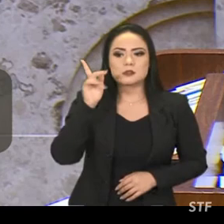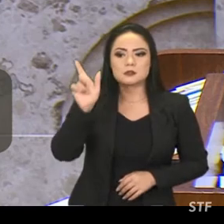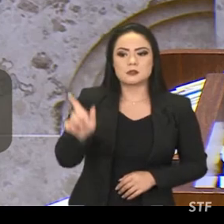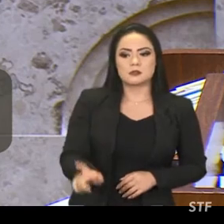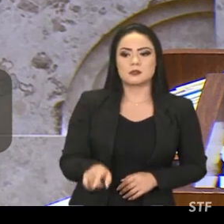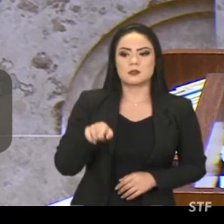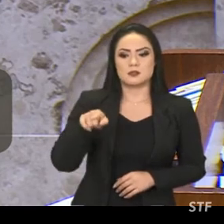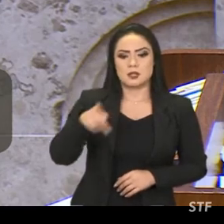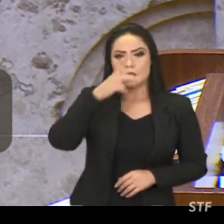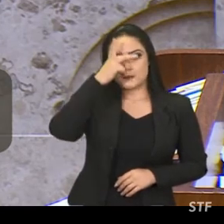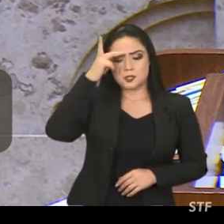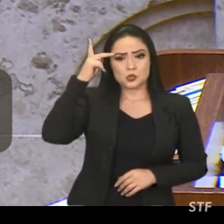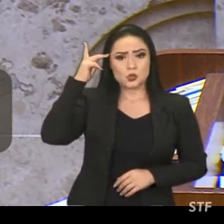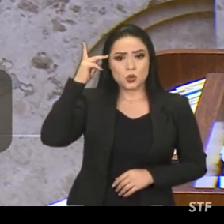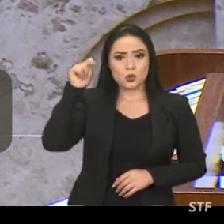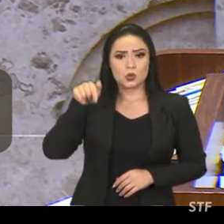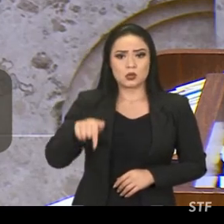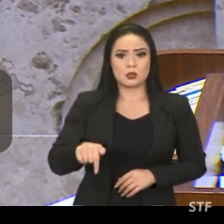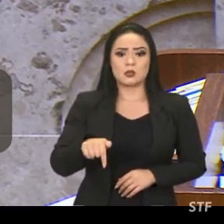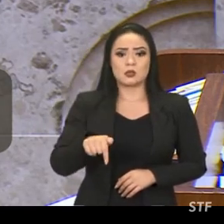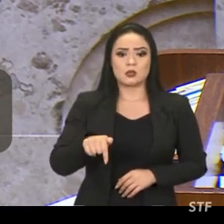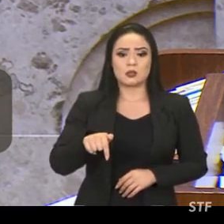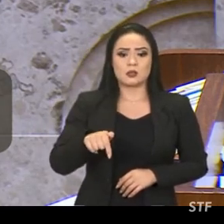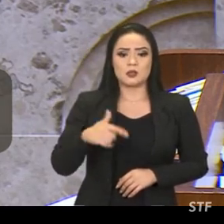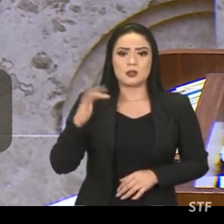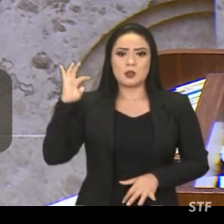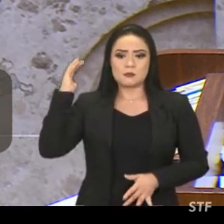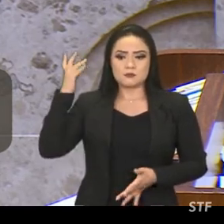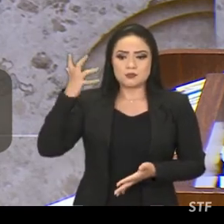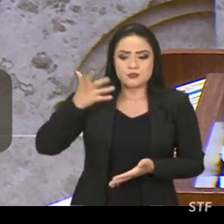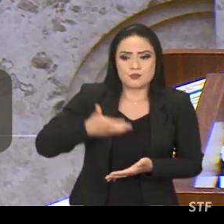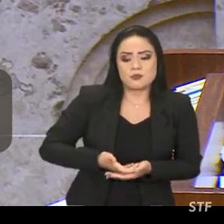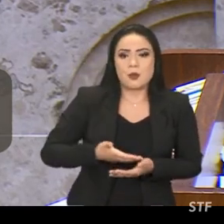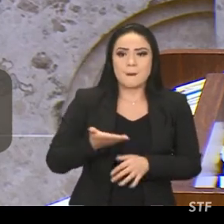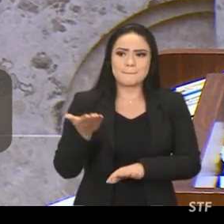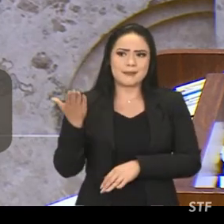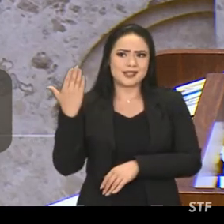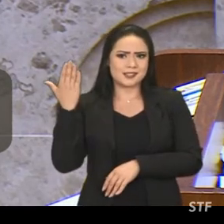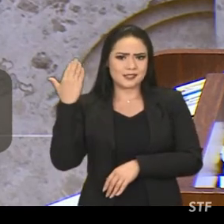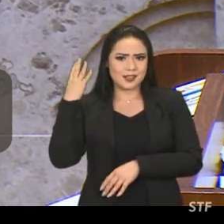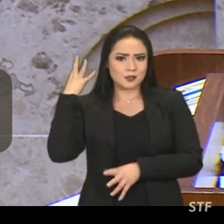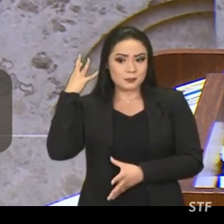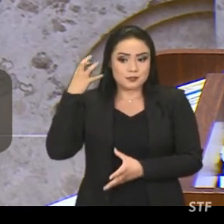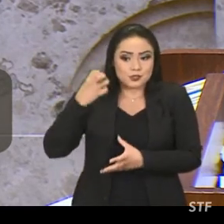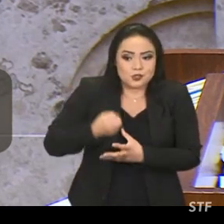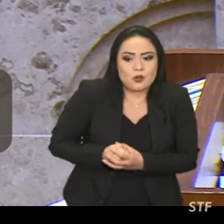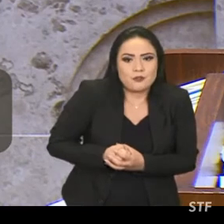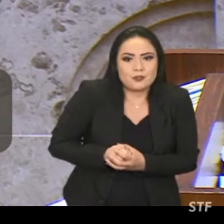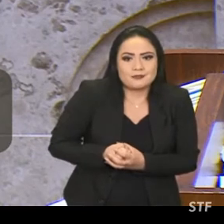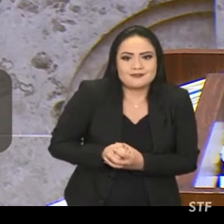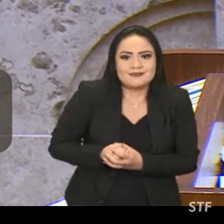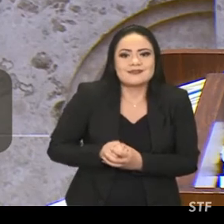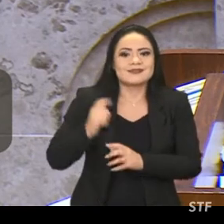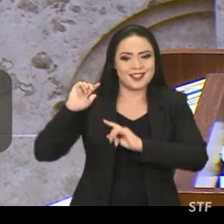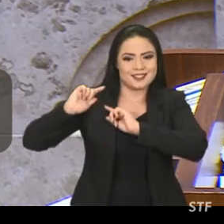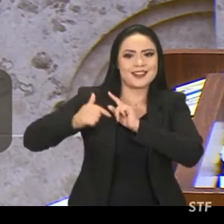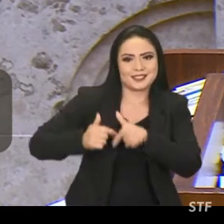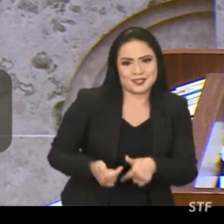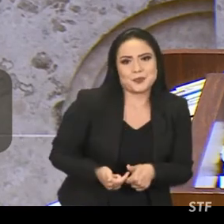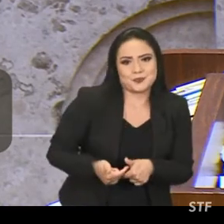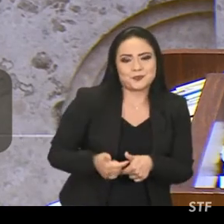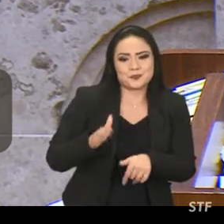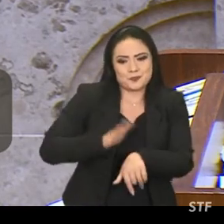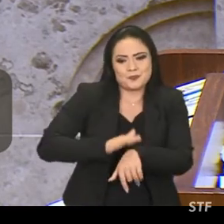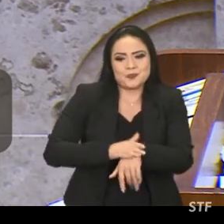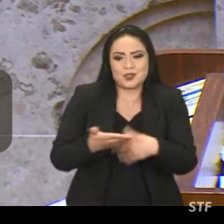ele recolhe o passado, ele absorve a tradição. E aqui parece ser bem evidente que aconteceu